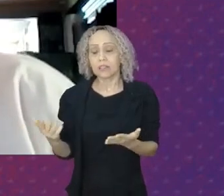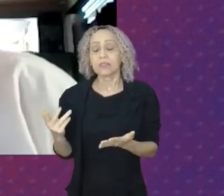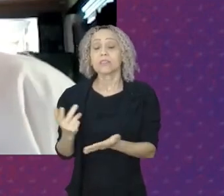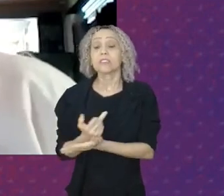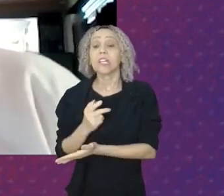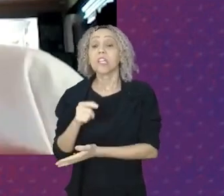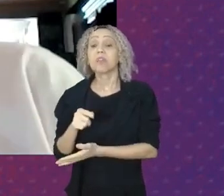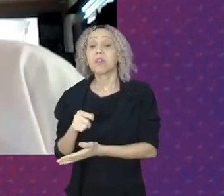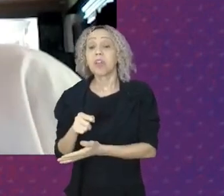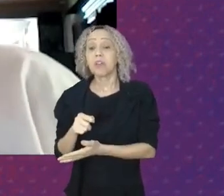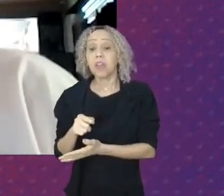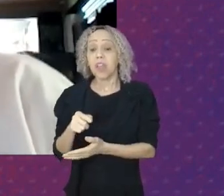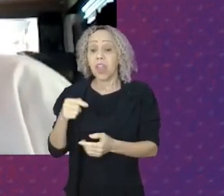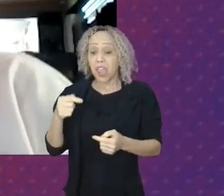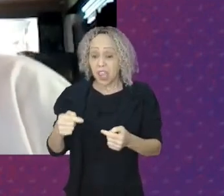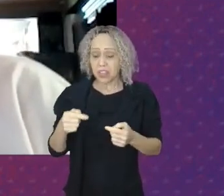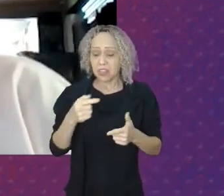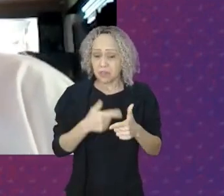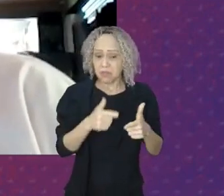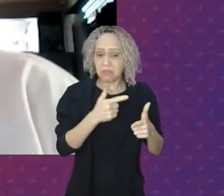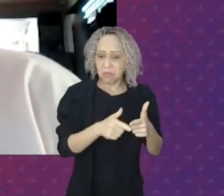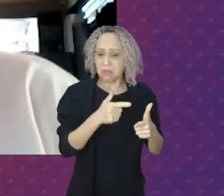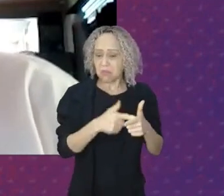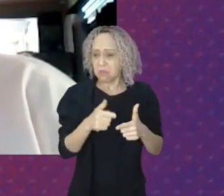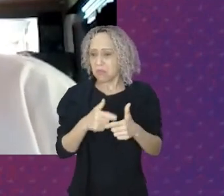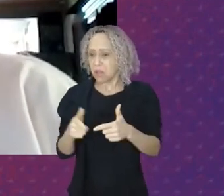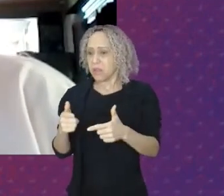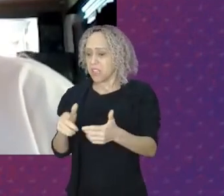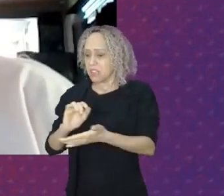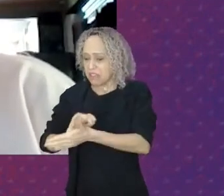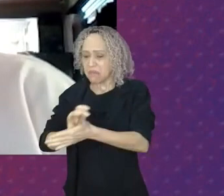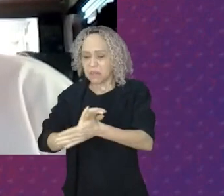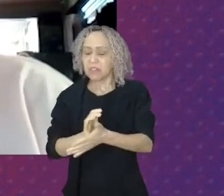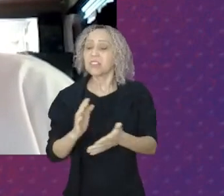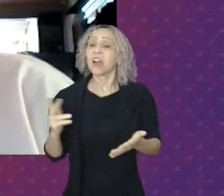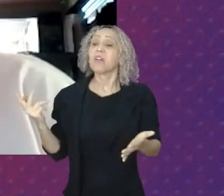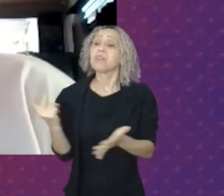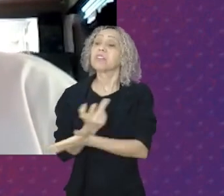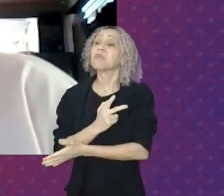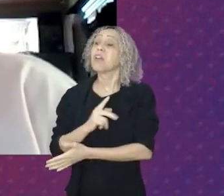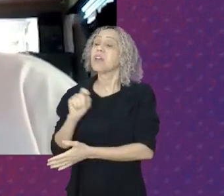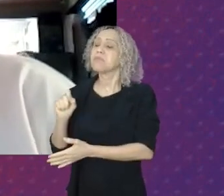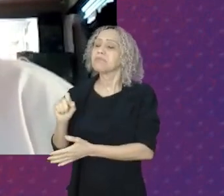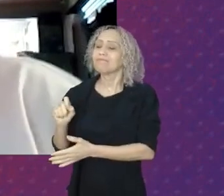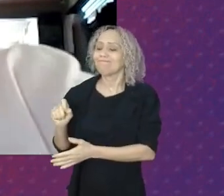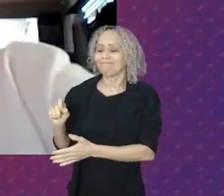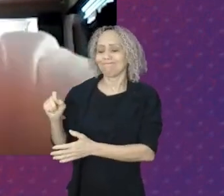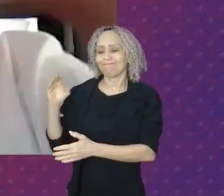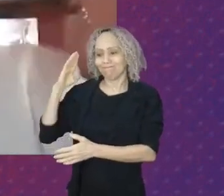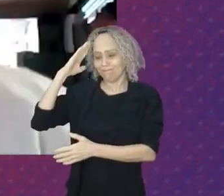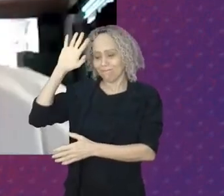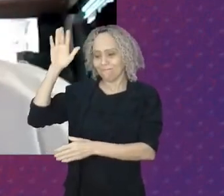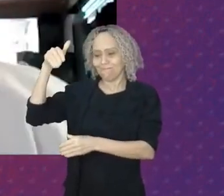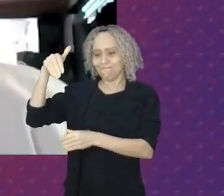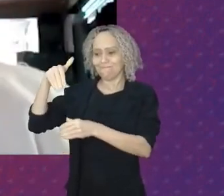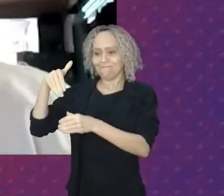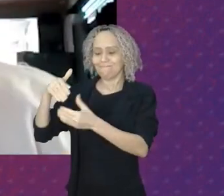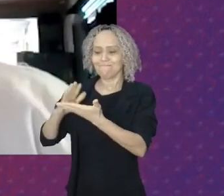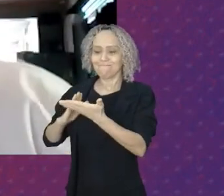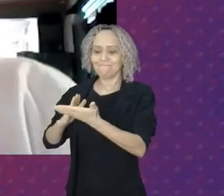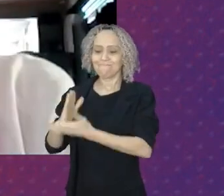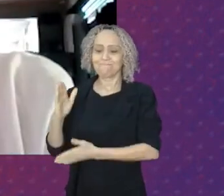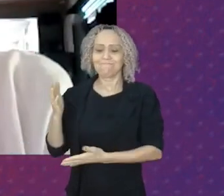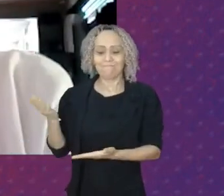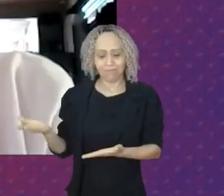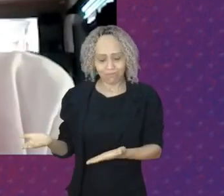Bolsonaro, que, inclusive, utilizou da pauta da política pública social para a população LGBT como